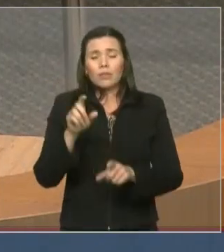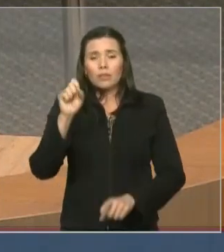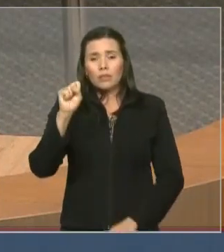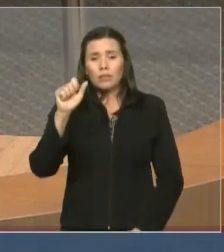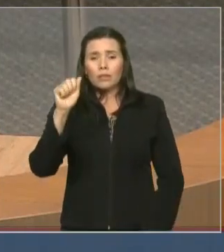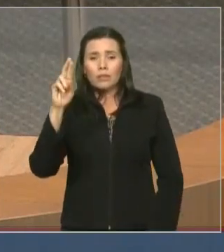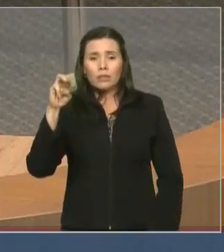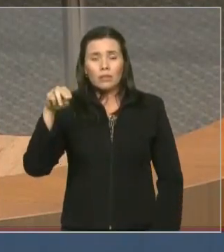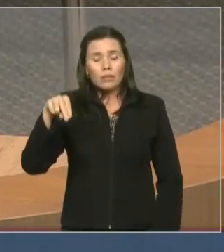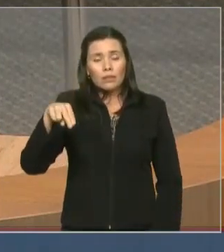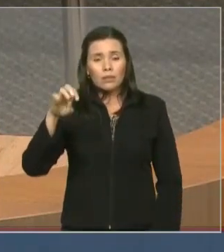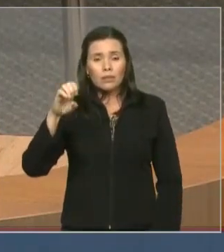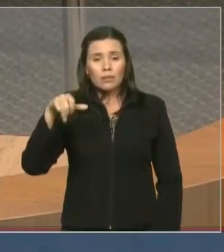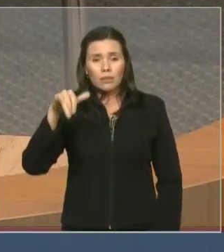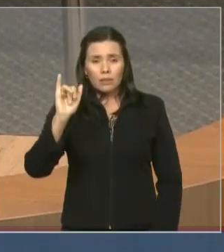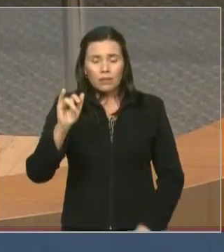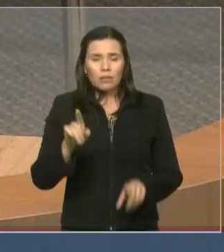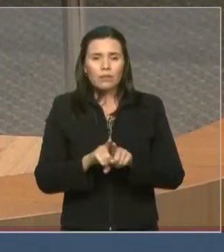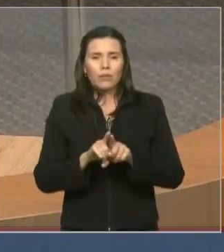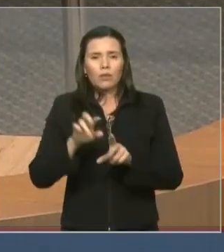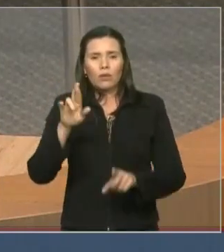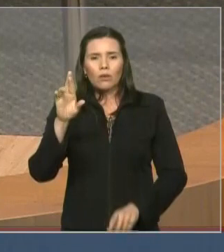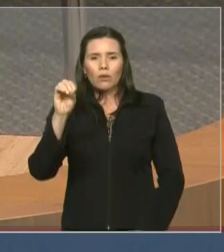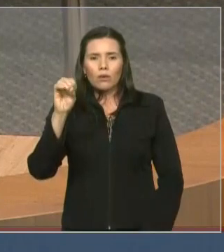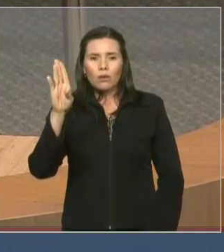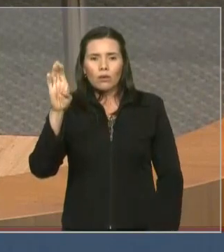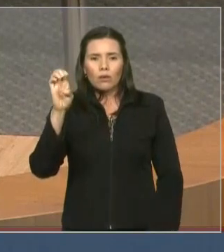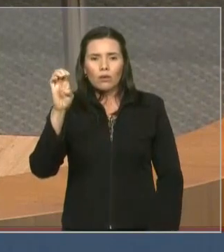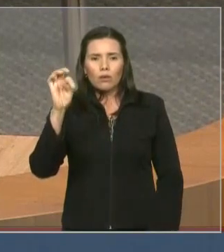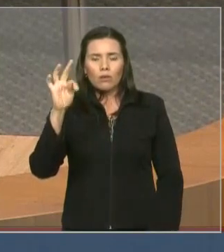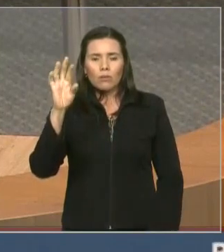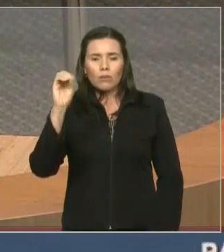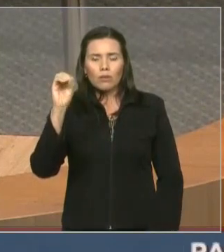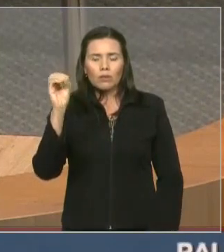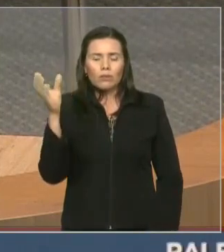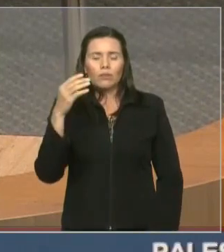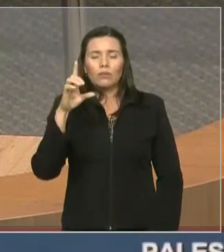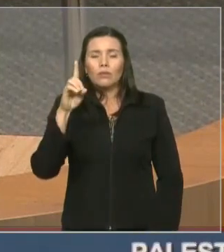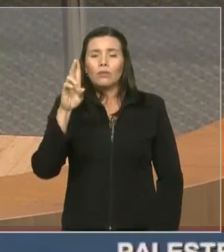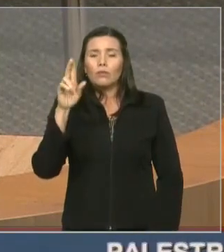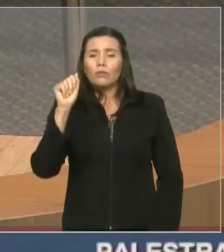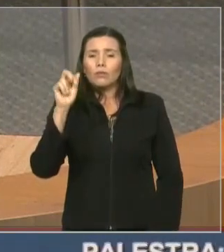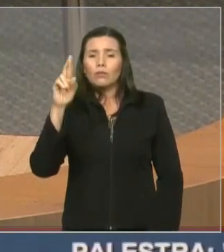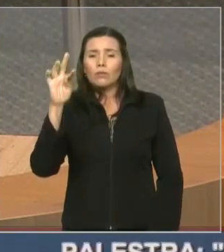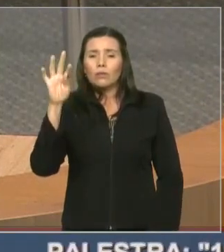Roberto Júnior, Duarte Júnior e tantos outros jovens.